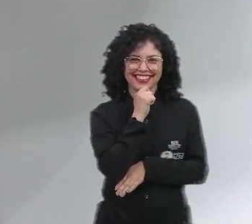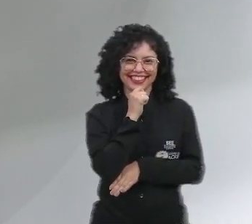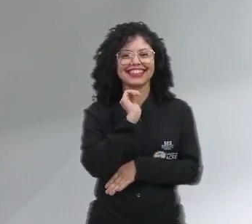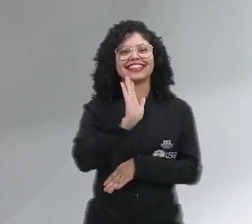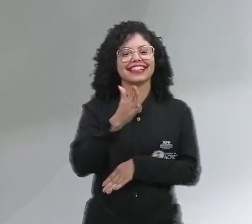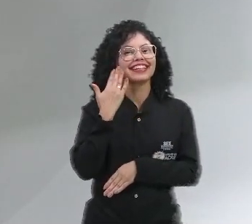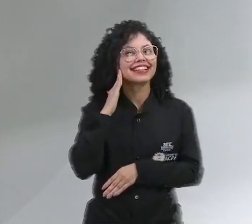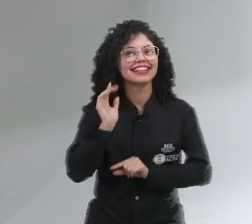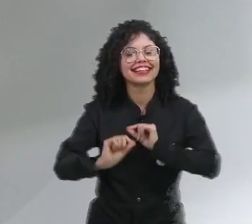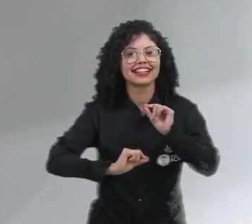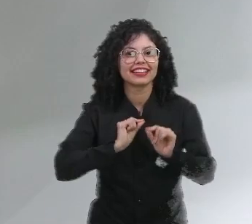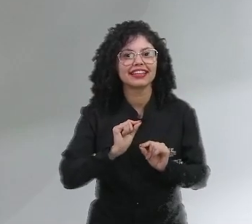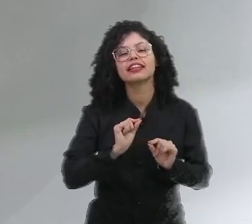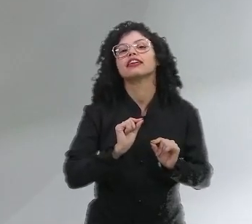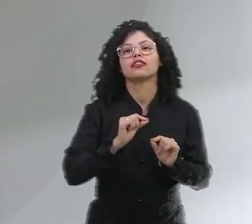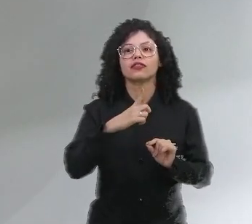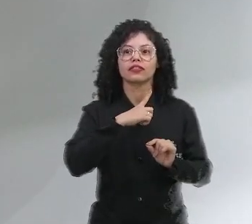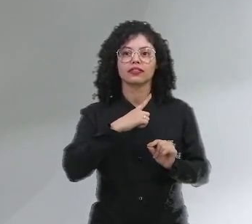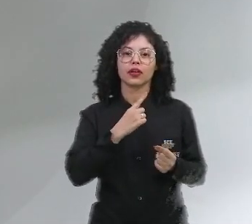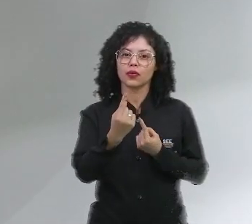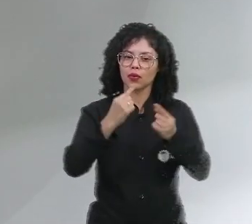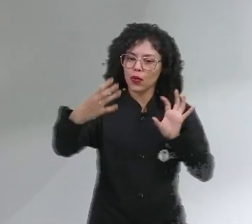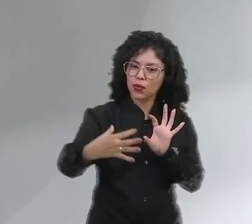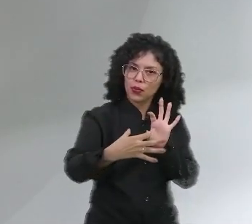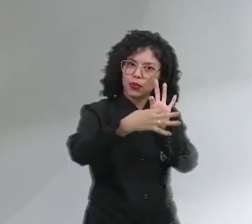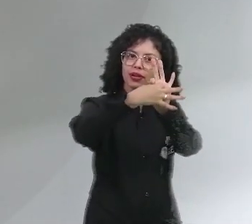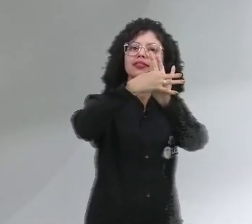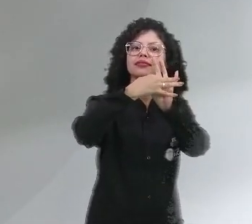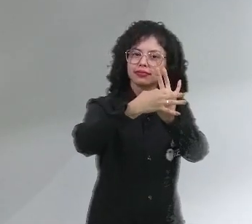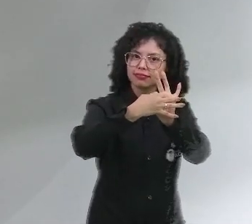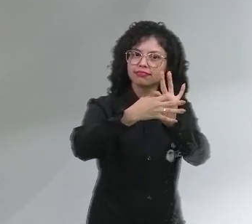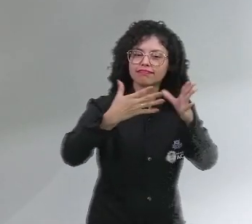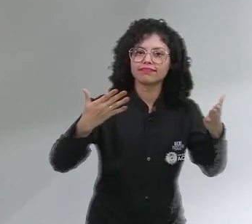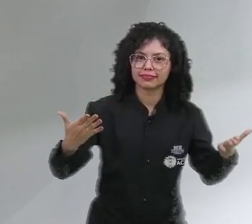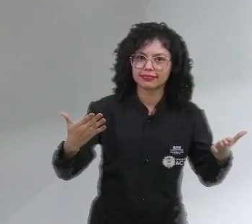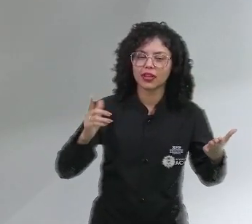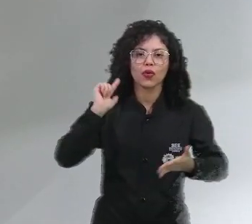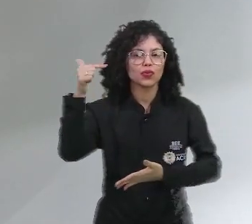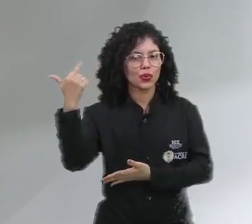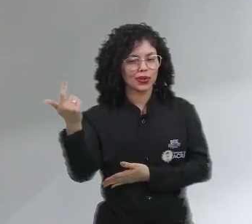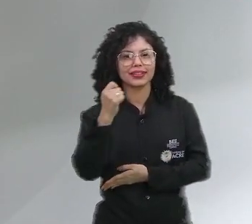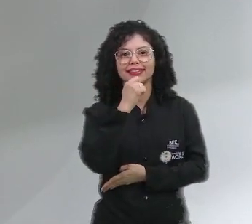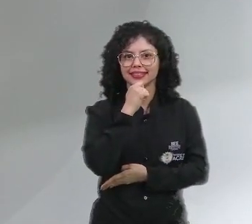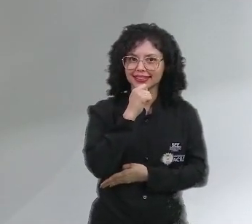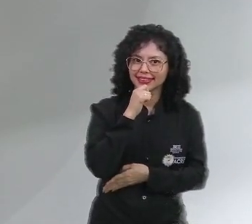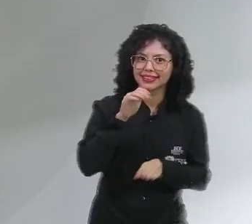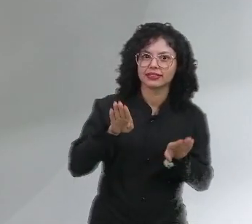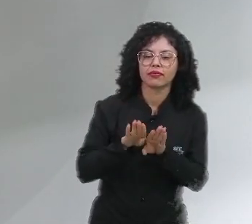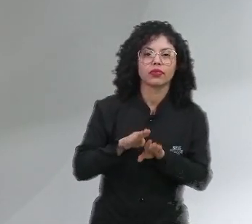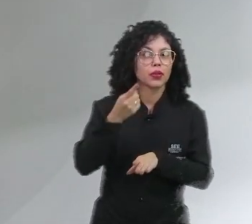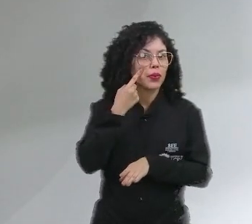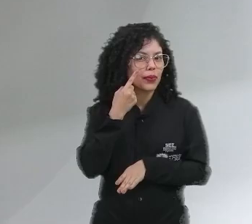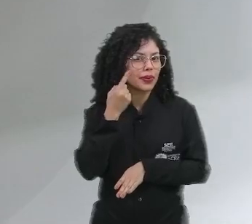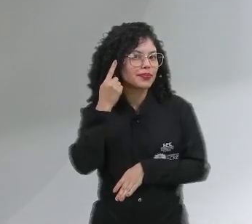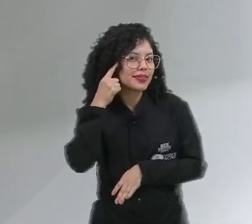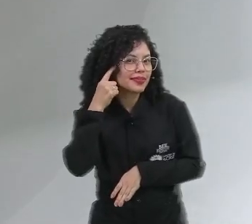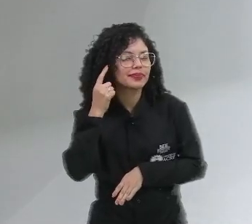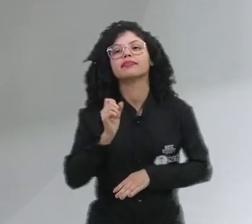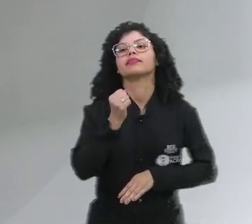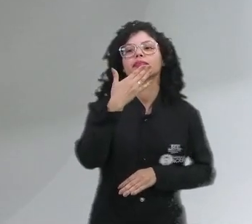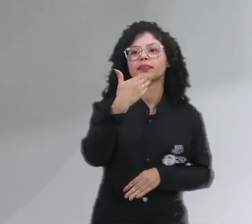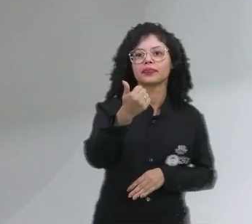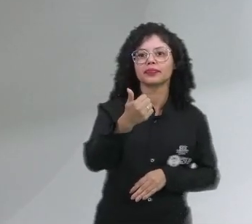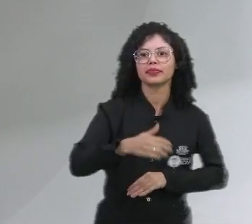gente já está entendendo que a gente tem conexão, a gente tem uma compreensão do outro e isso só de olhar, só de pensar,